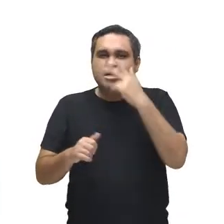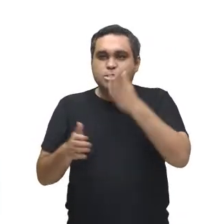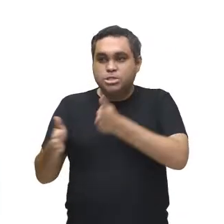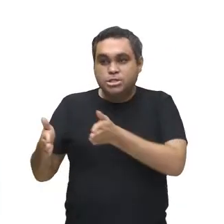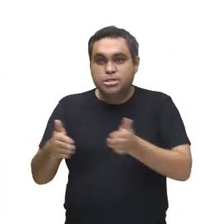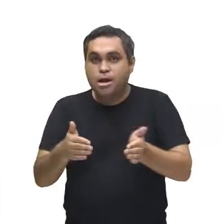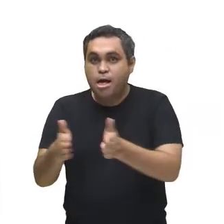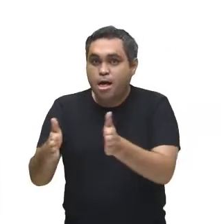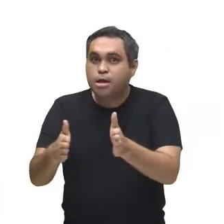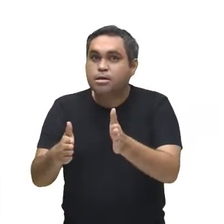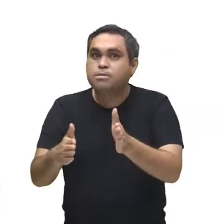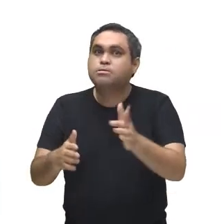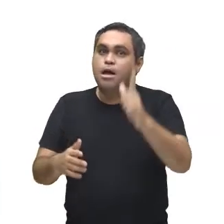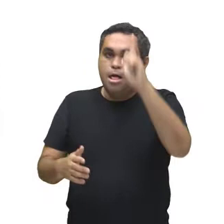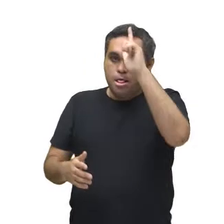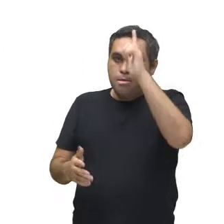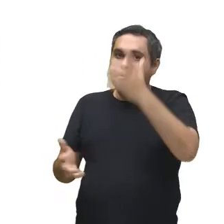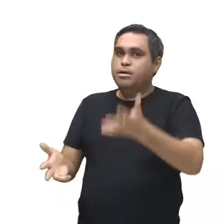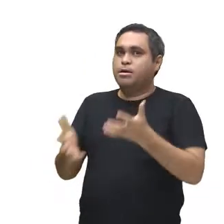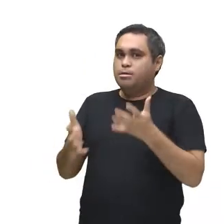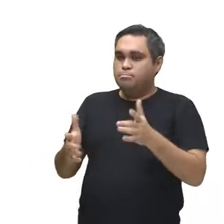ferro Berlim-Bagdá.